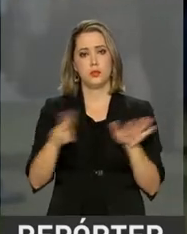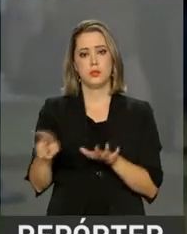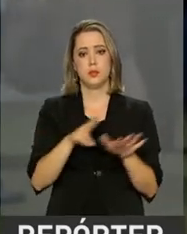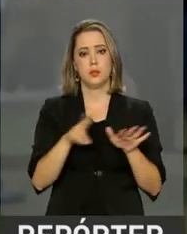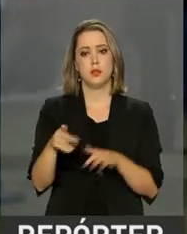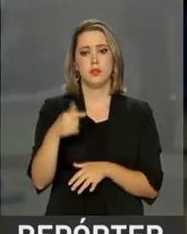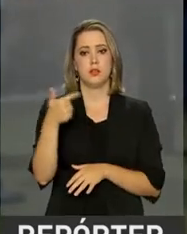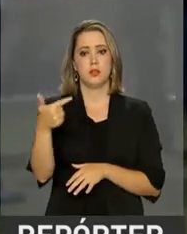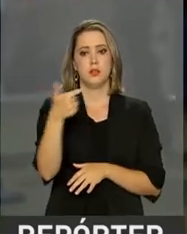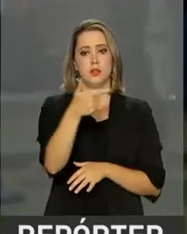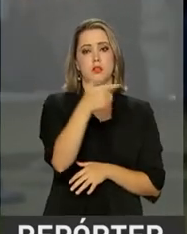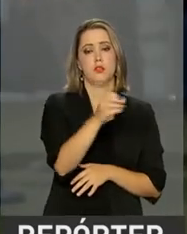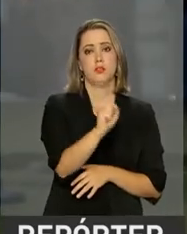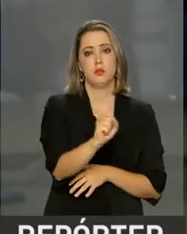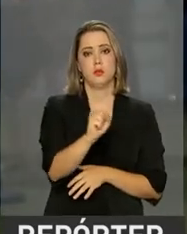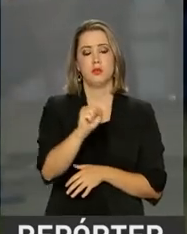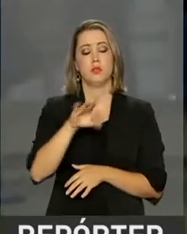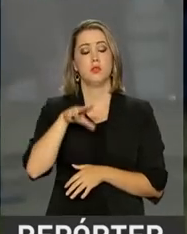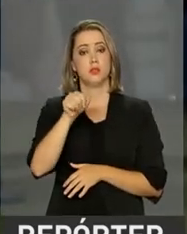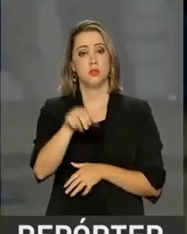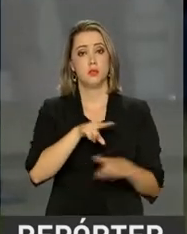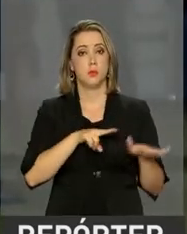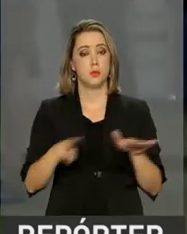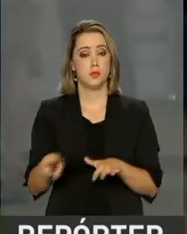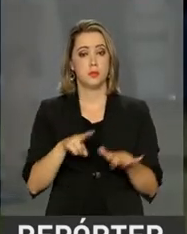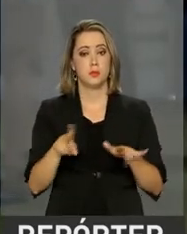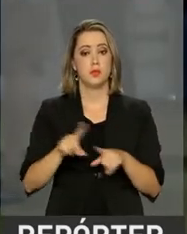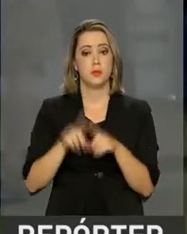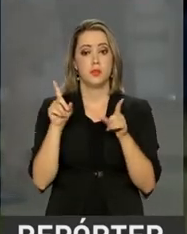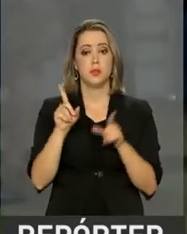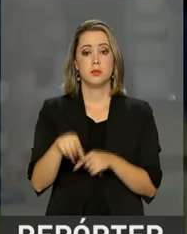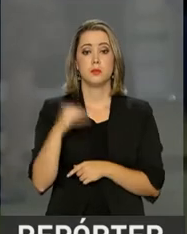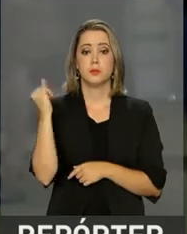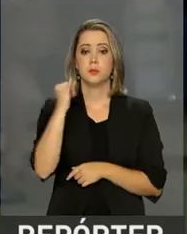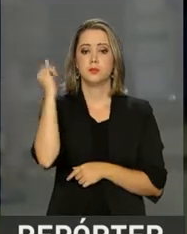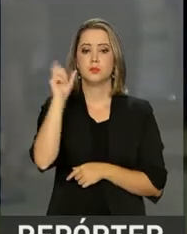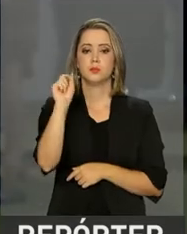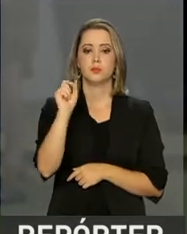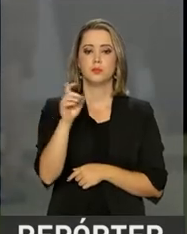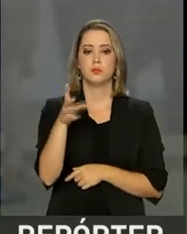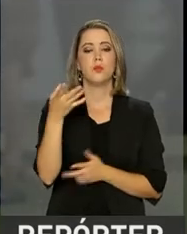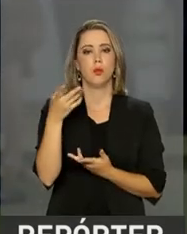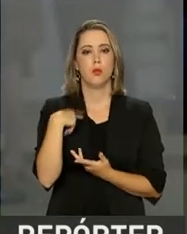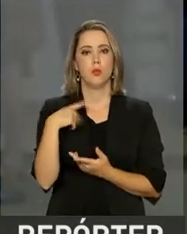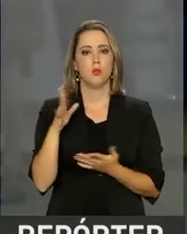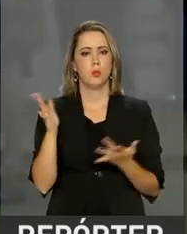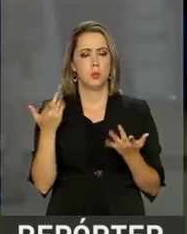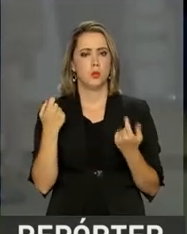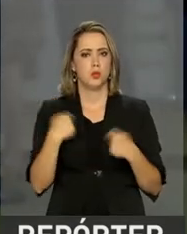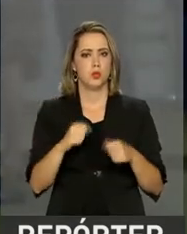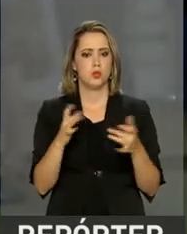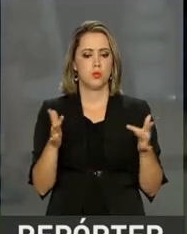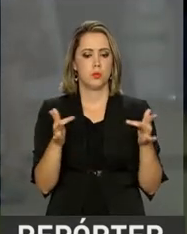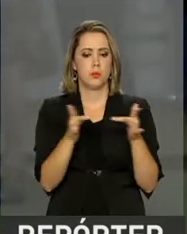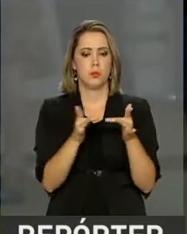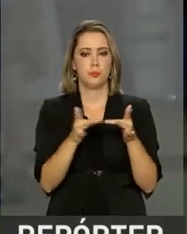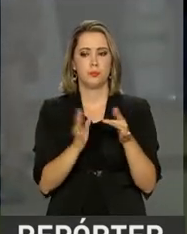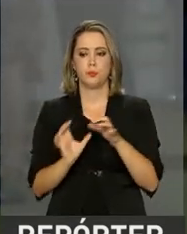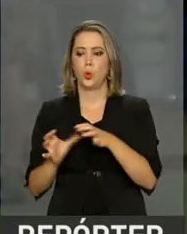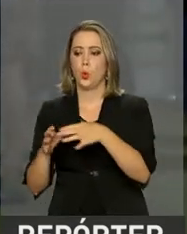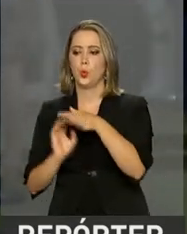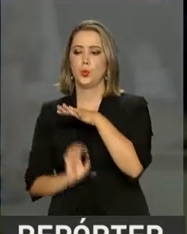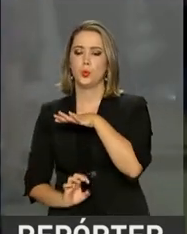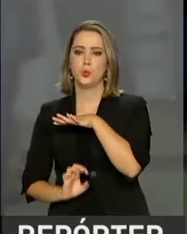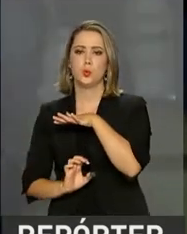mensais mas é importante salientar que isso só a partir de um acordo entre empregados e patrões